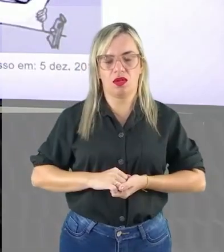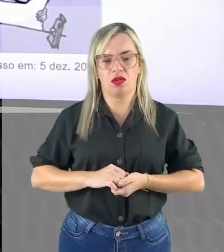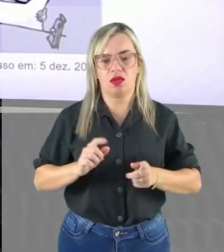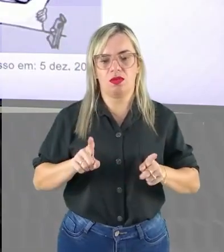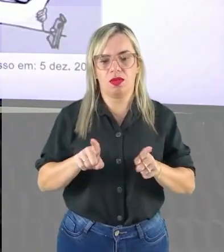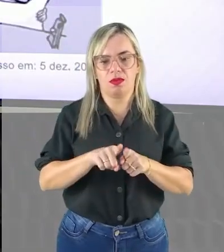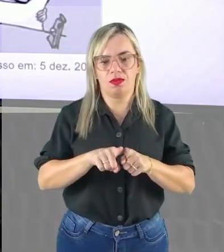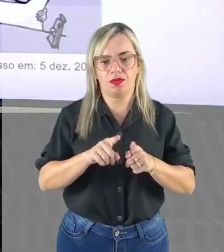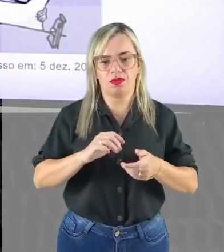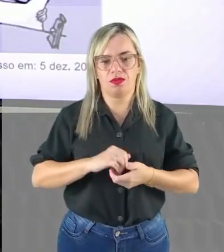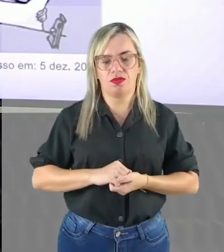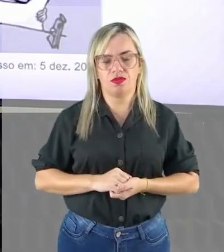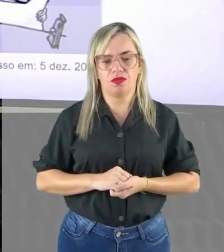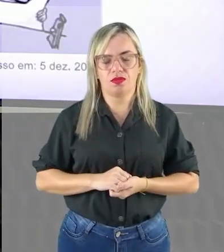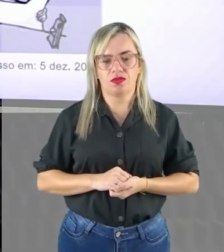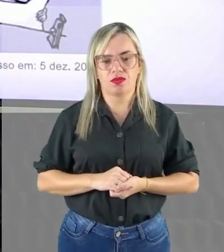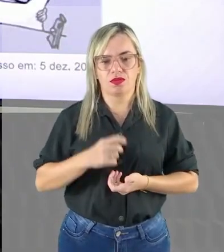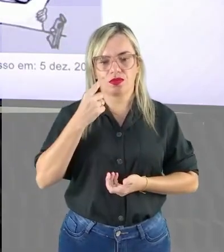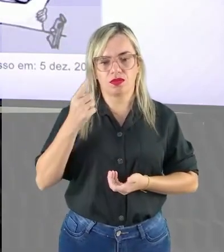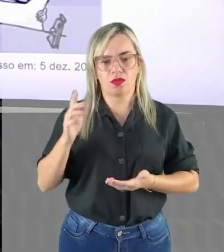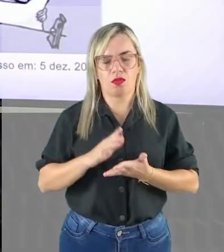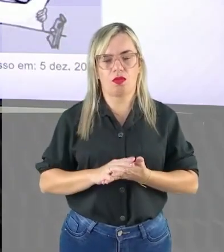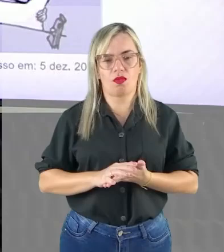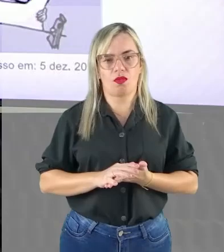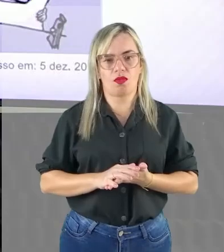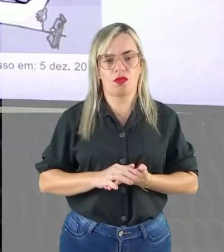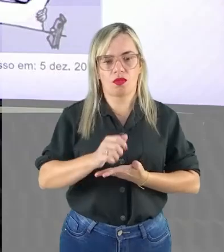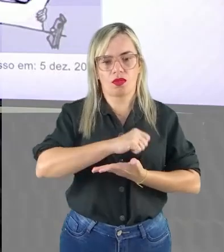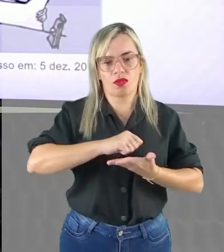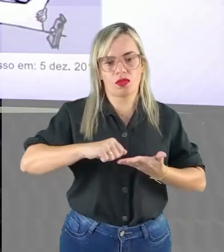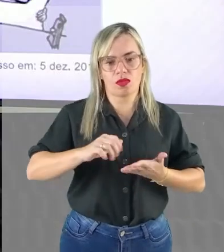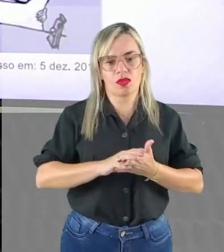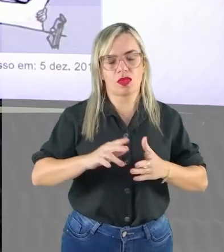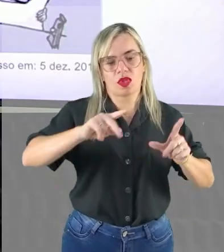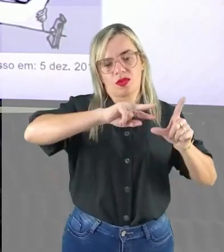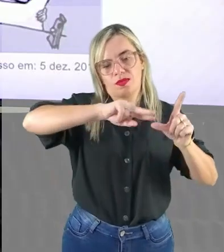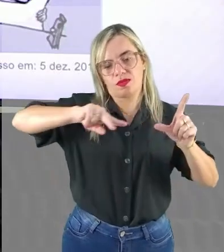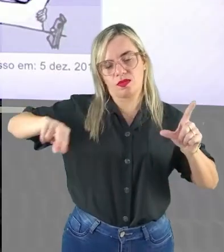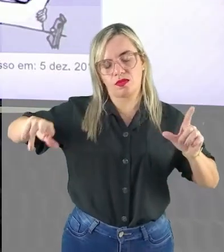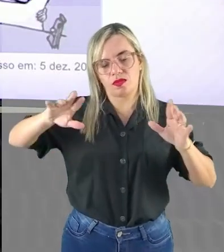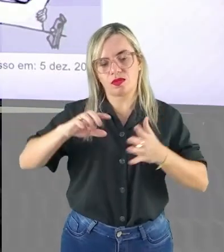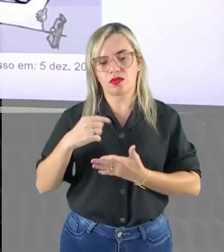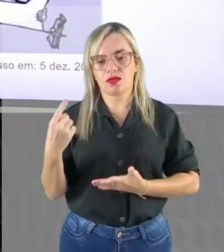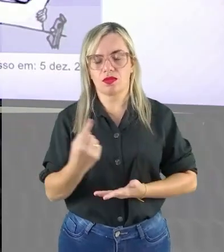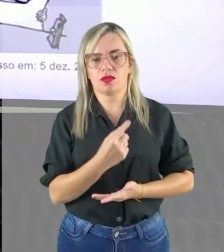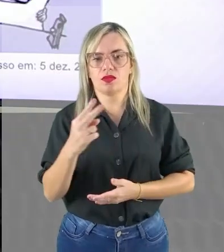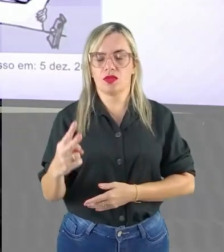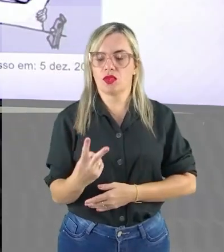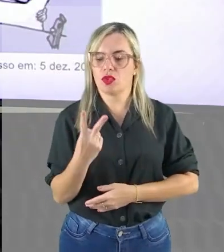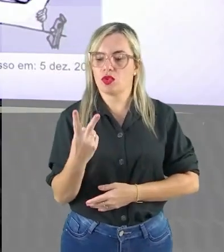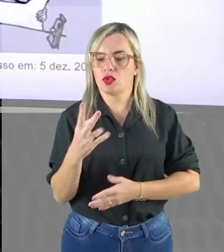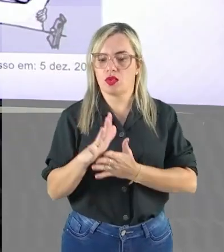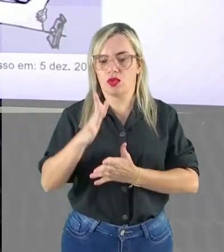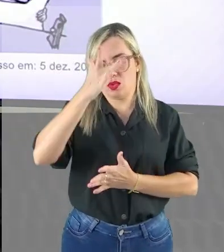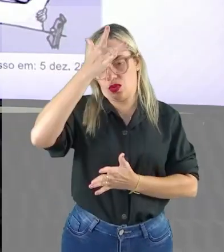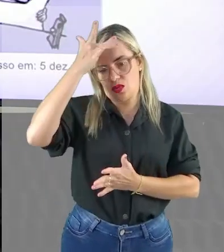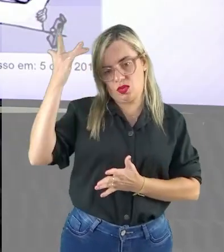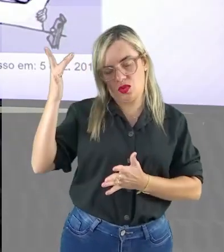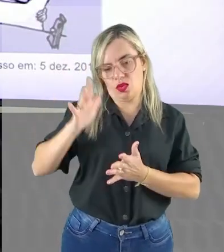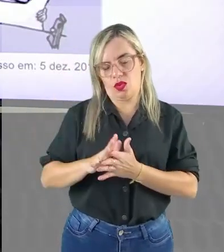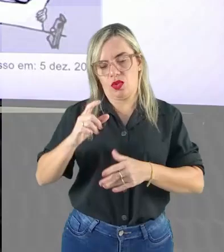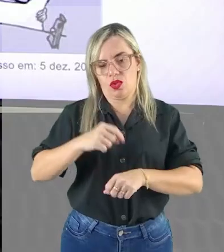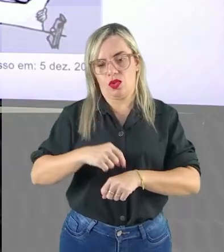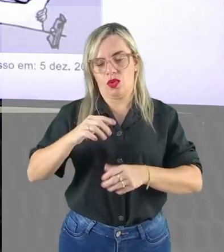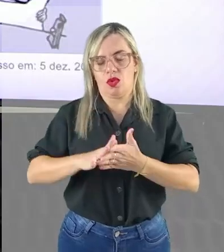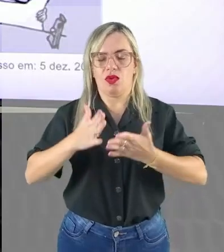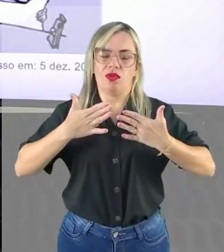Então observa, linguagem não verbal. Primeiro tem aqui uma televisão, tá? Nós temos duas pessoas que estão aqui, talvez no seu momento de descanso, um